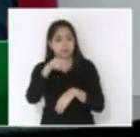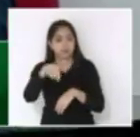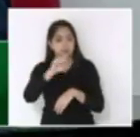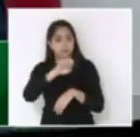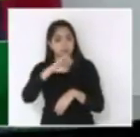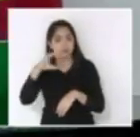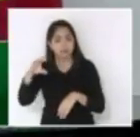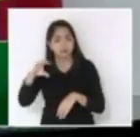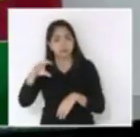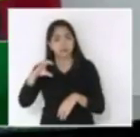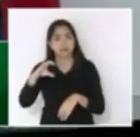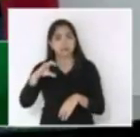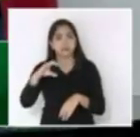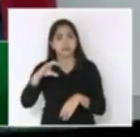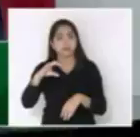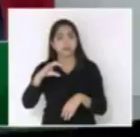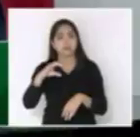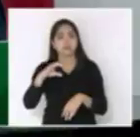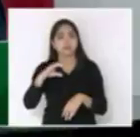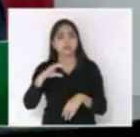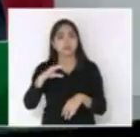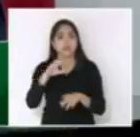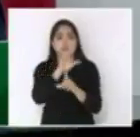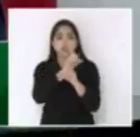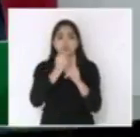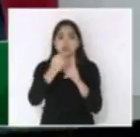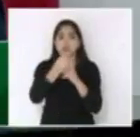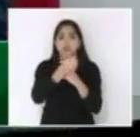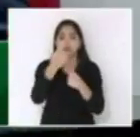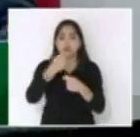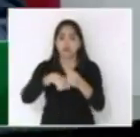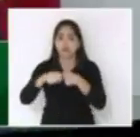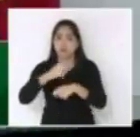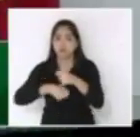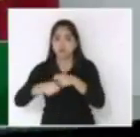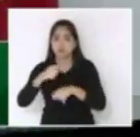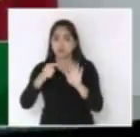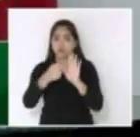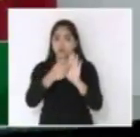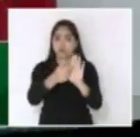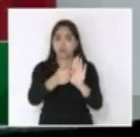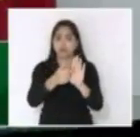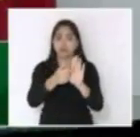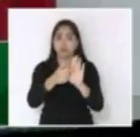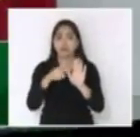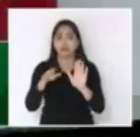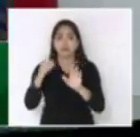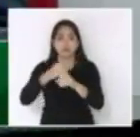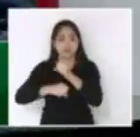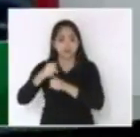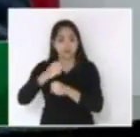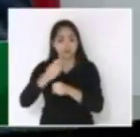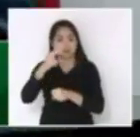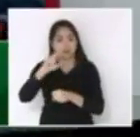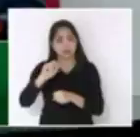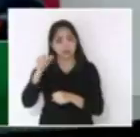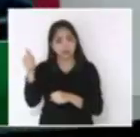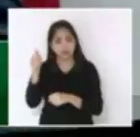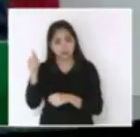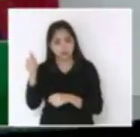em indicadores socioeconômicos. Em 2011, e aí é um dado importante,